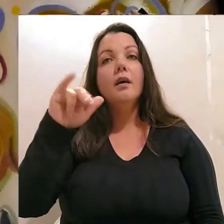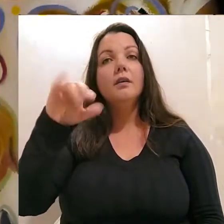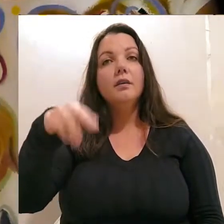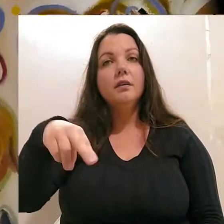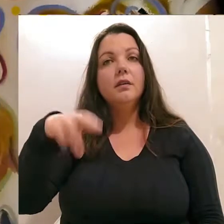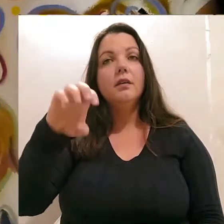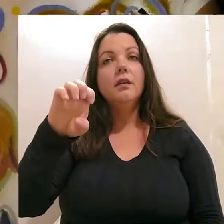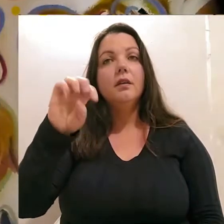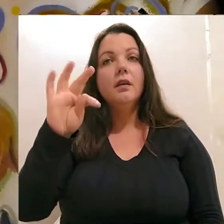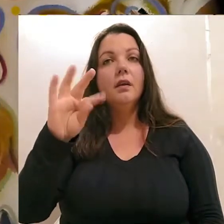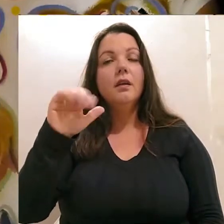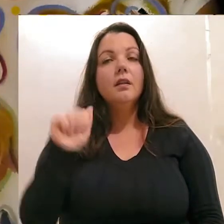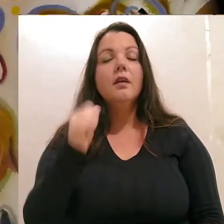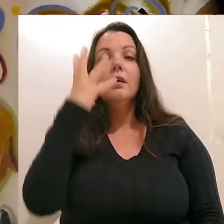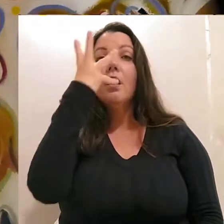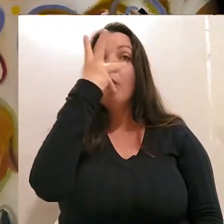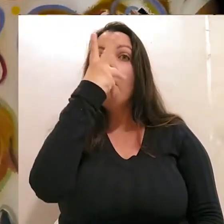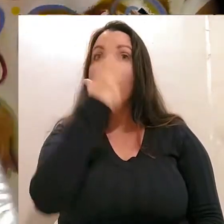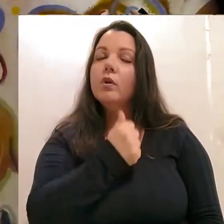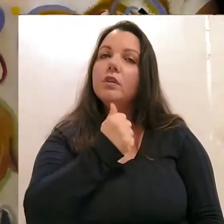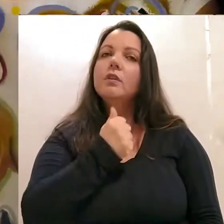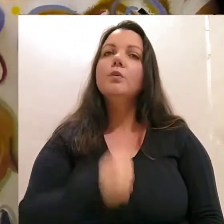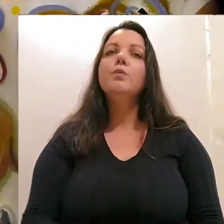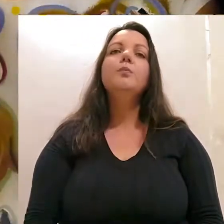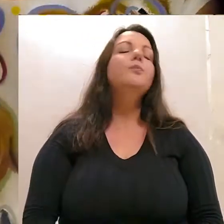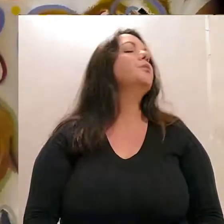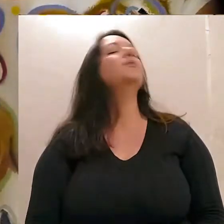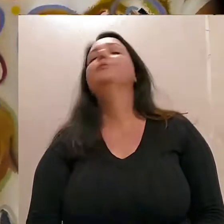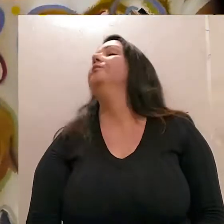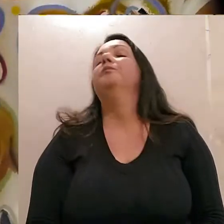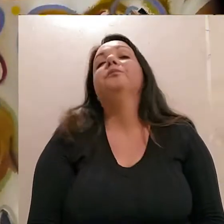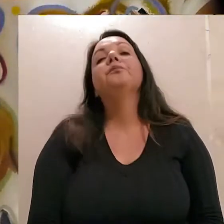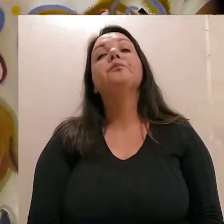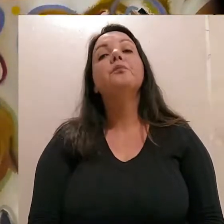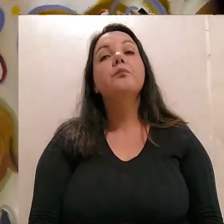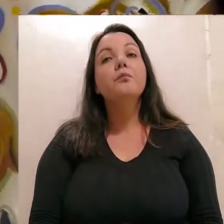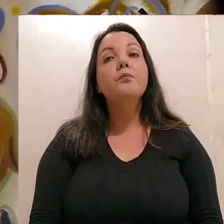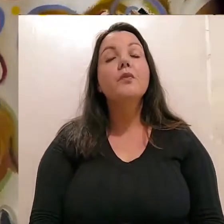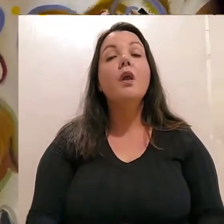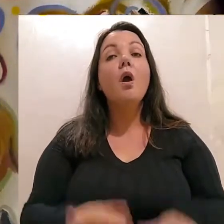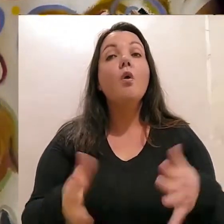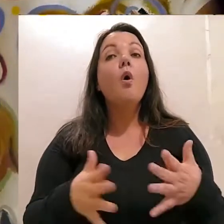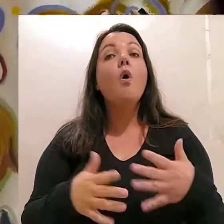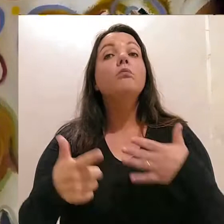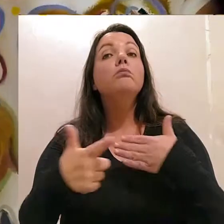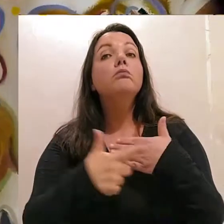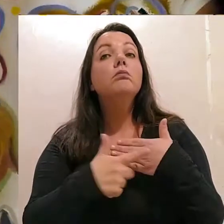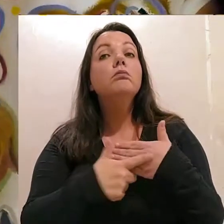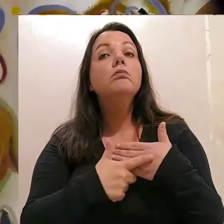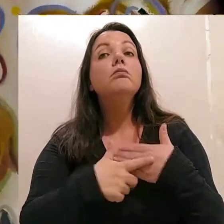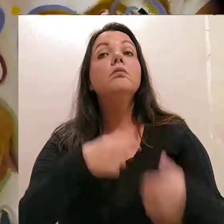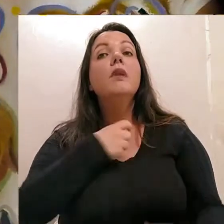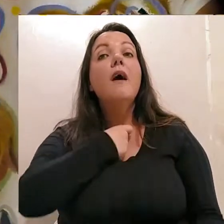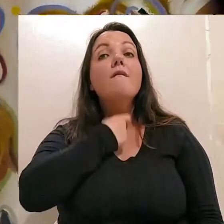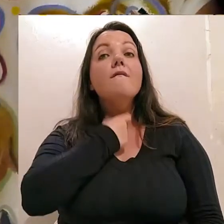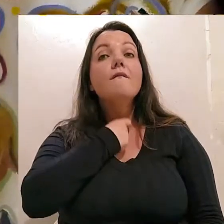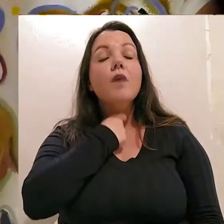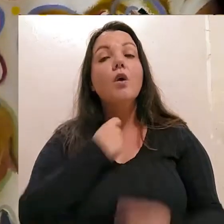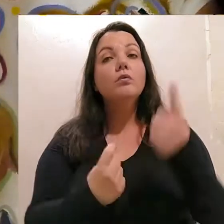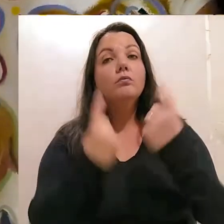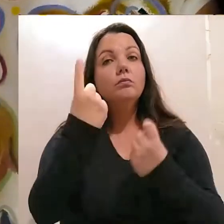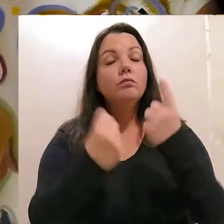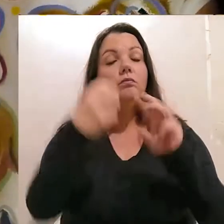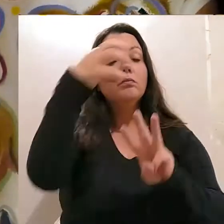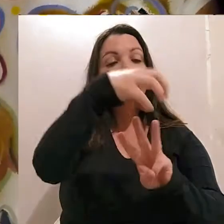uma fobia e é muito bonito né E como que ficam as vozes na Folia